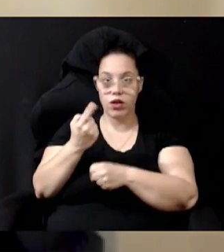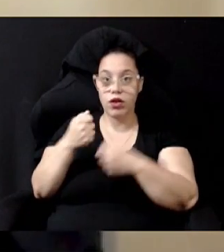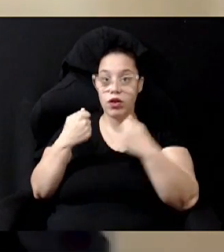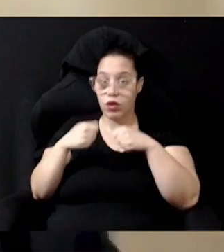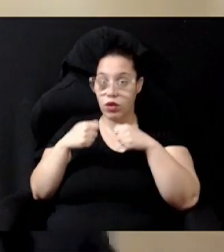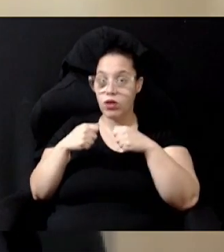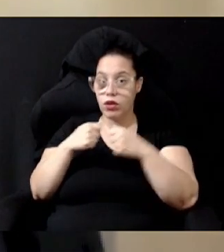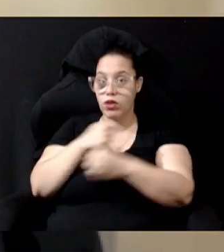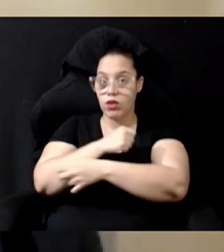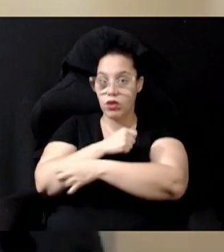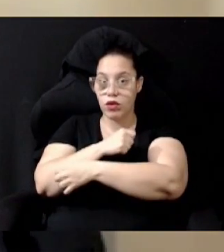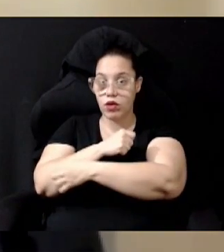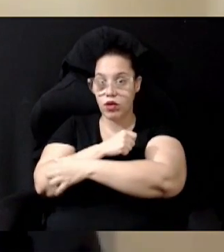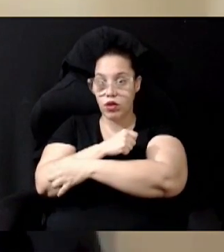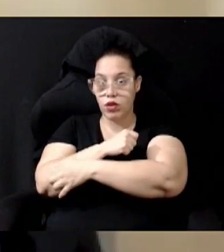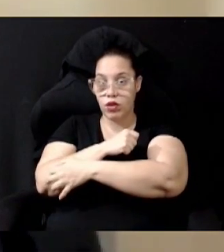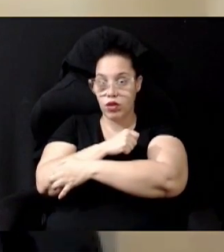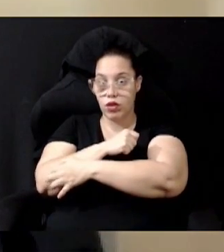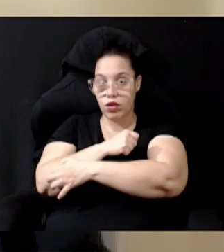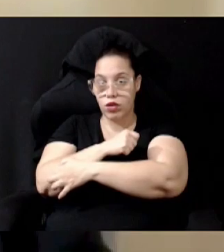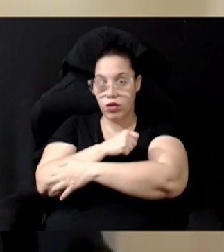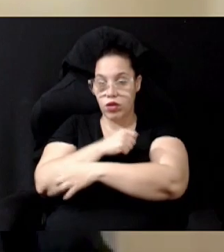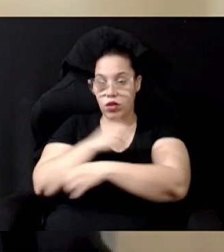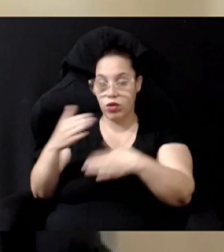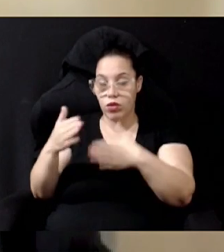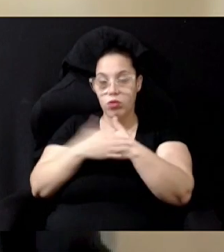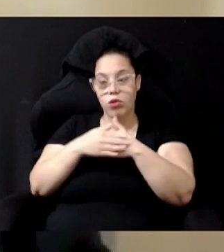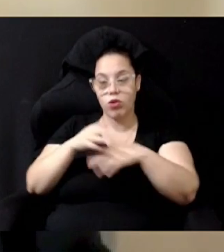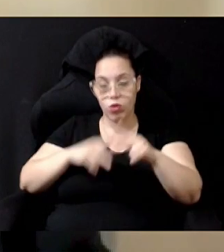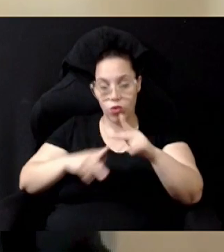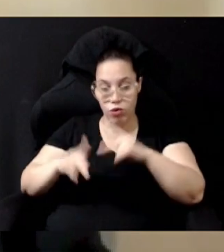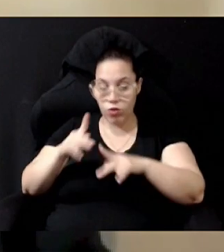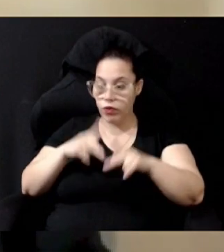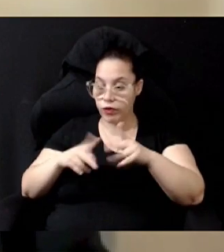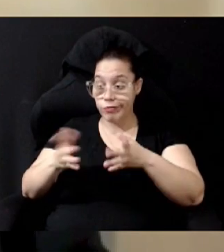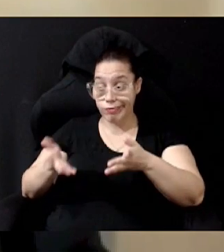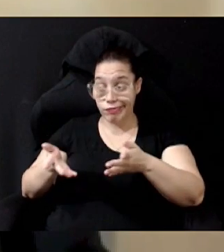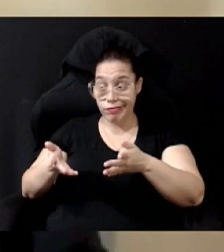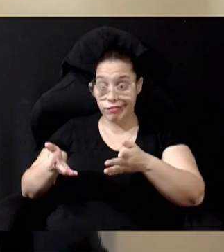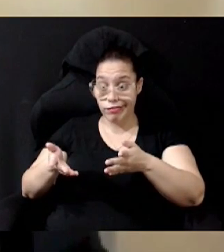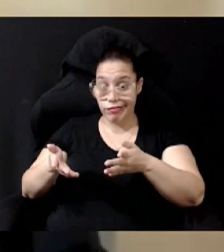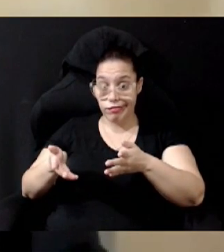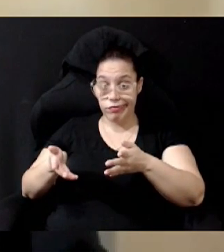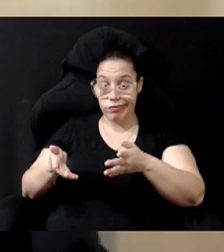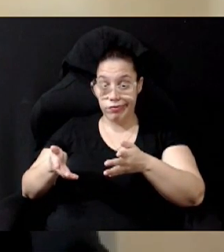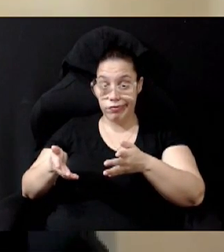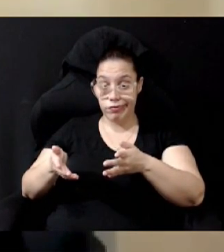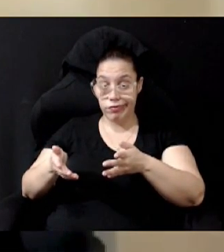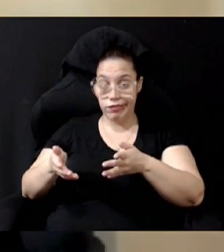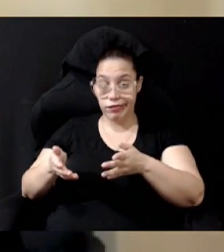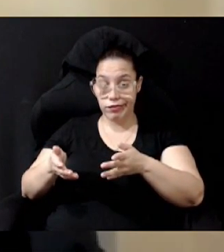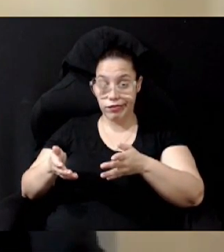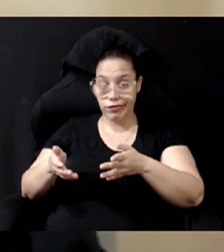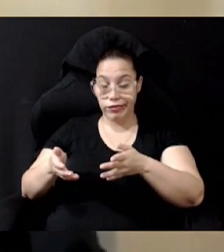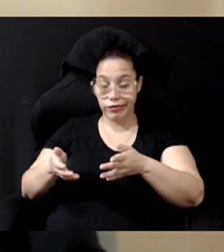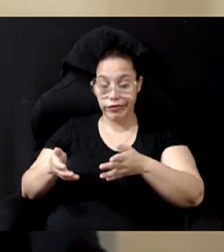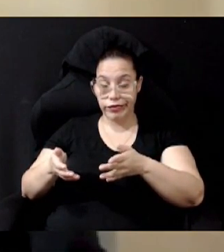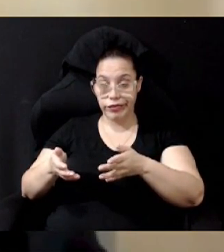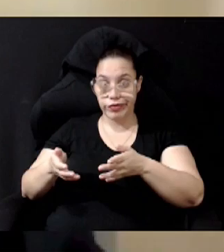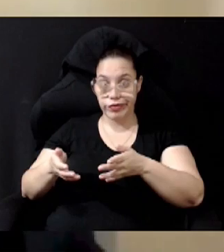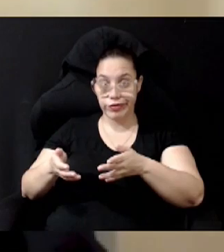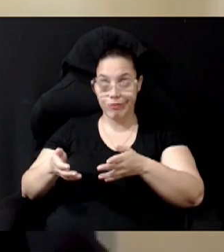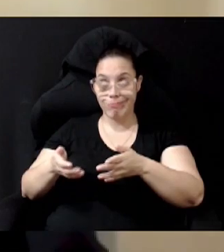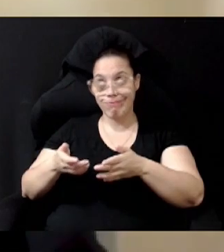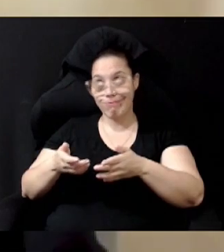de bloqueio da movimentação das pessoas. E então, assim, as consequências